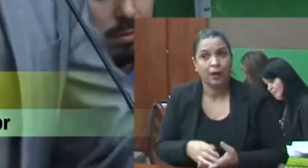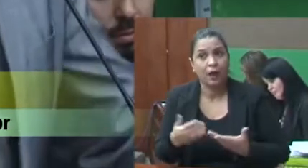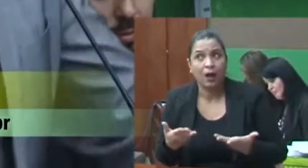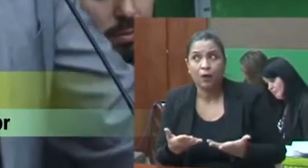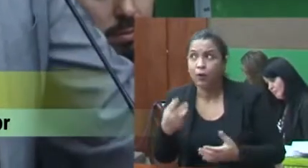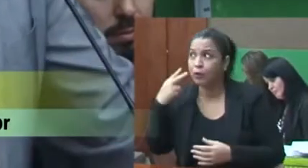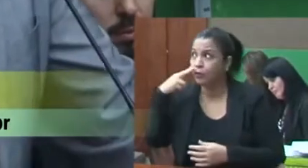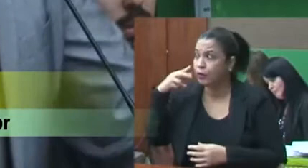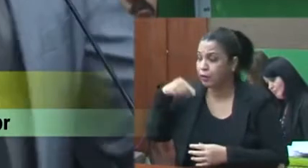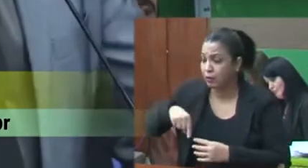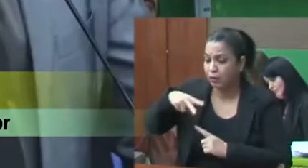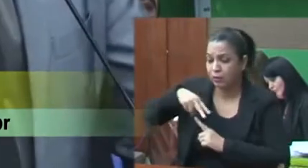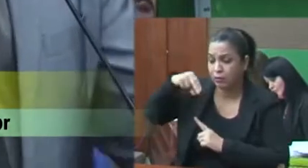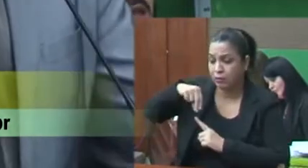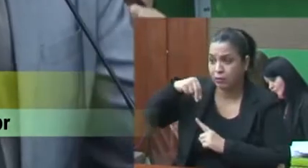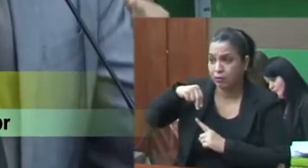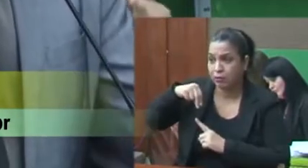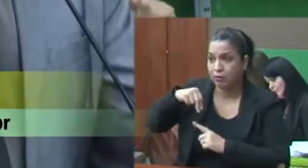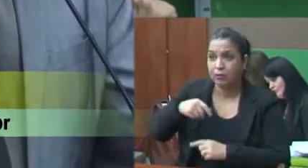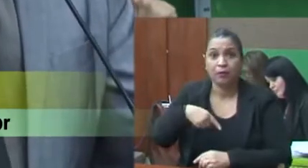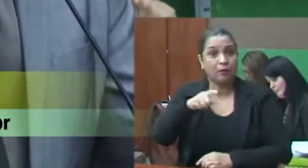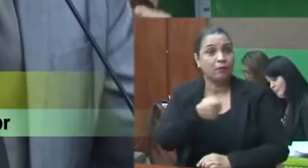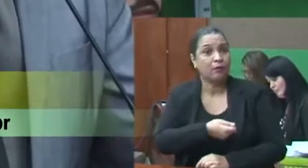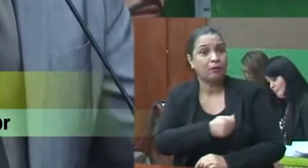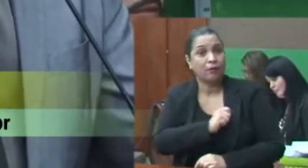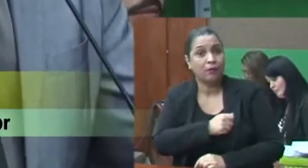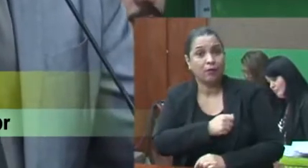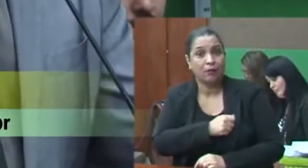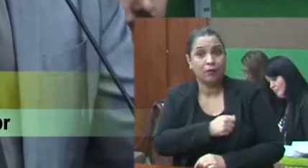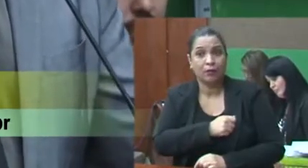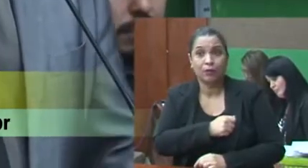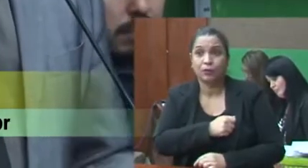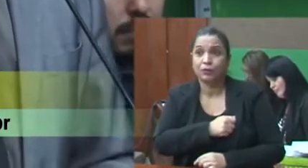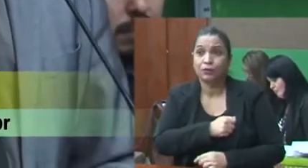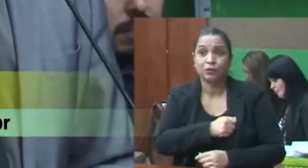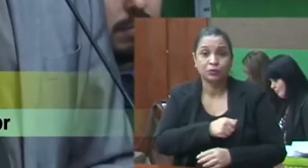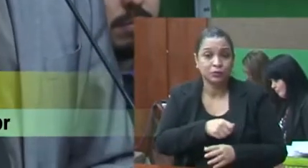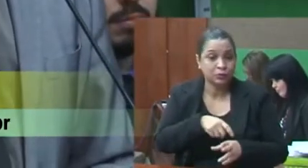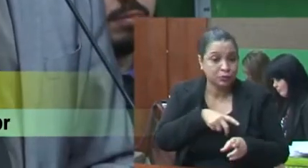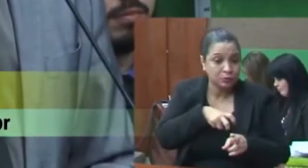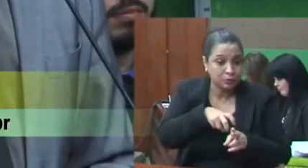Aí eu vejo a Câmara Municipal de Cuiabá indo fiscalizar os trilhos do VLT.